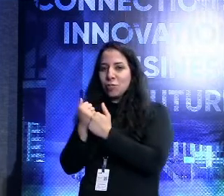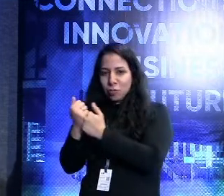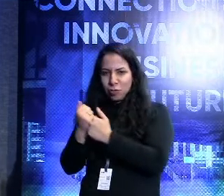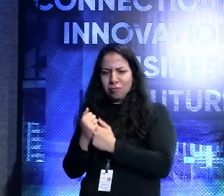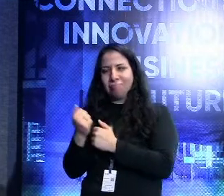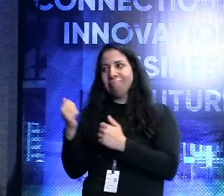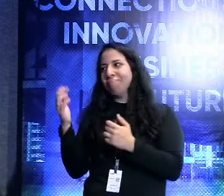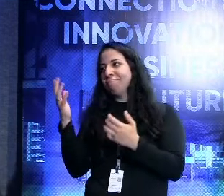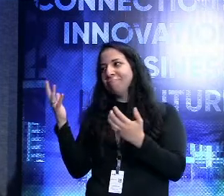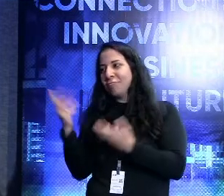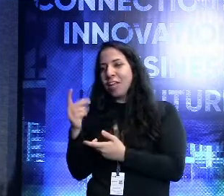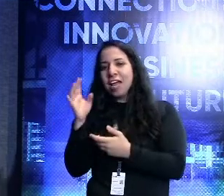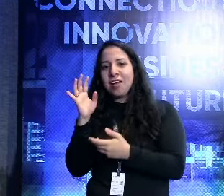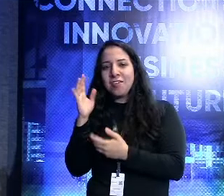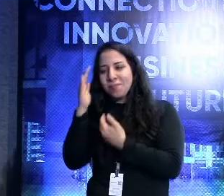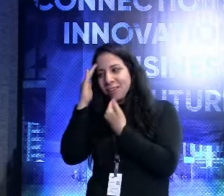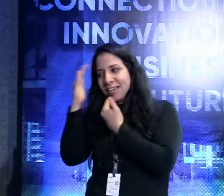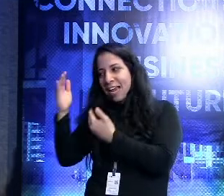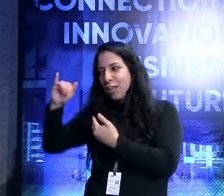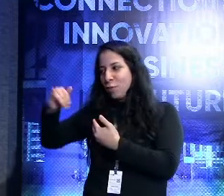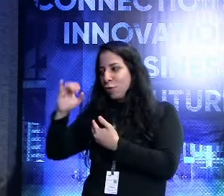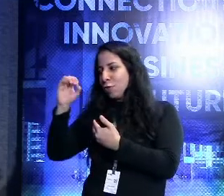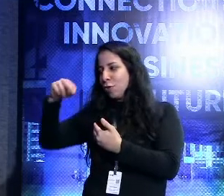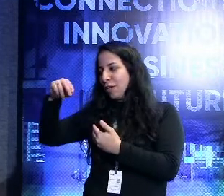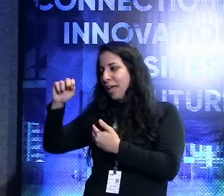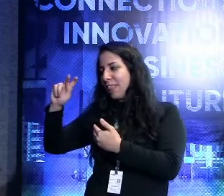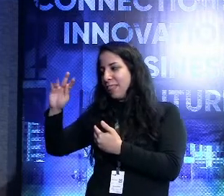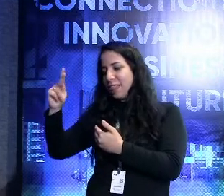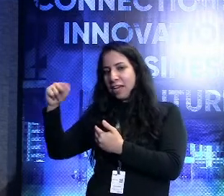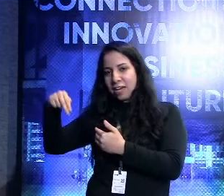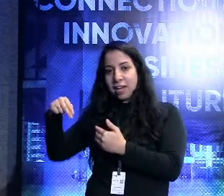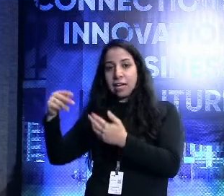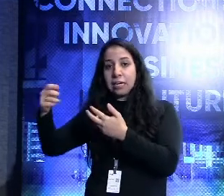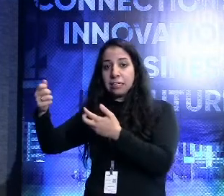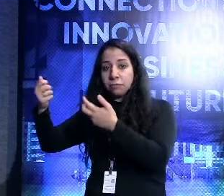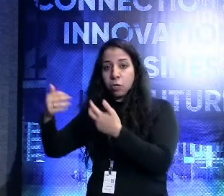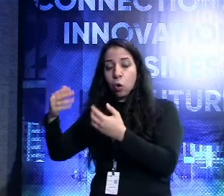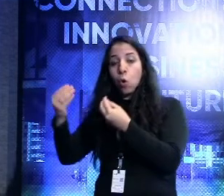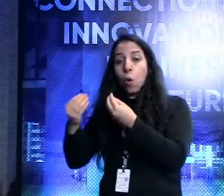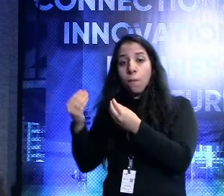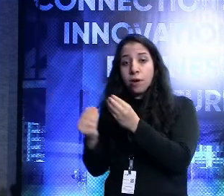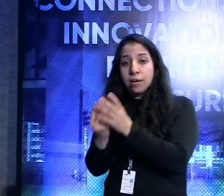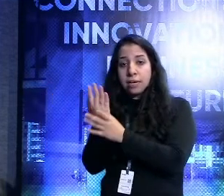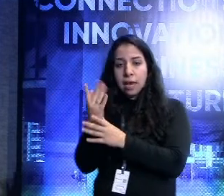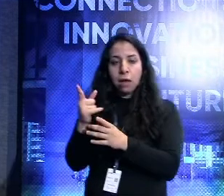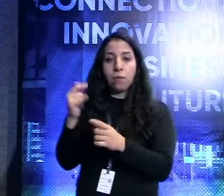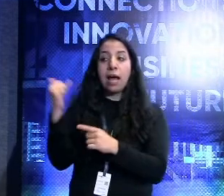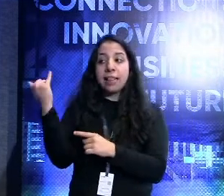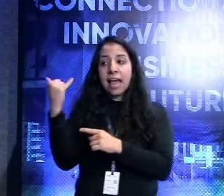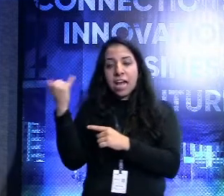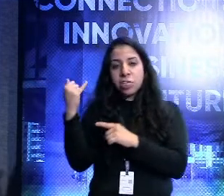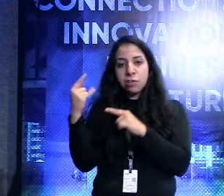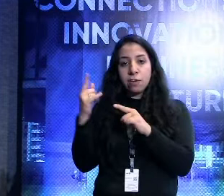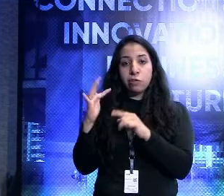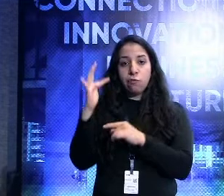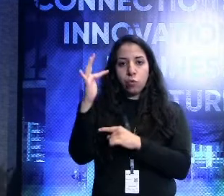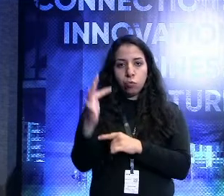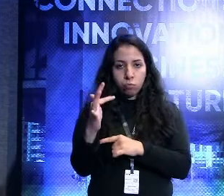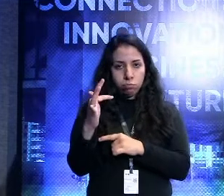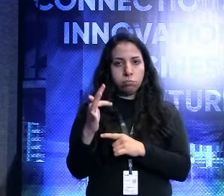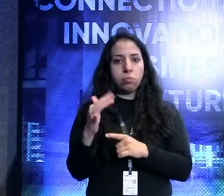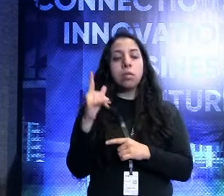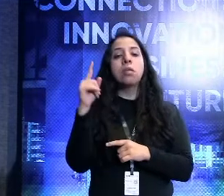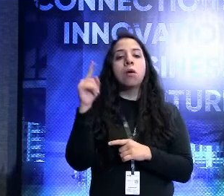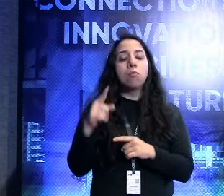ele nos ajudou a criar do mercado financeiro como que é uma narrativa de futuro. E surgiu isso aqui. Então, para esse processo